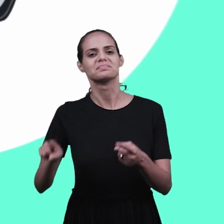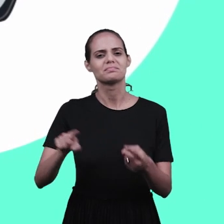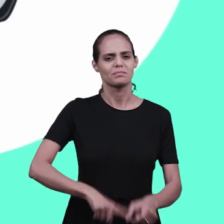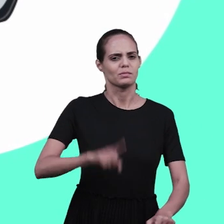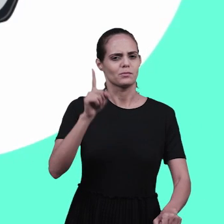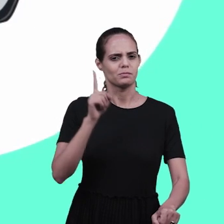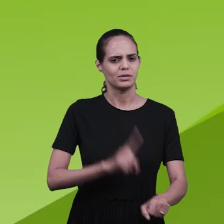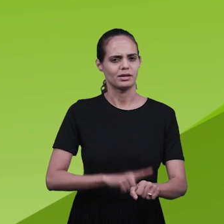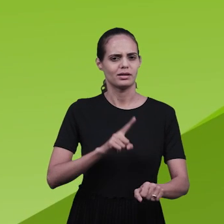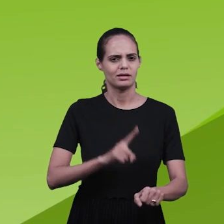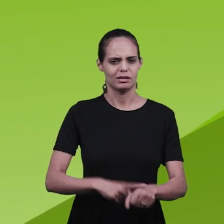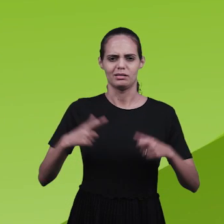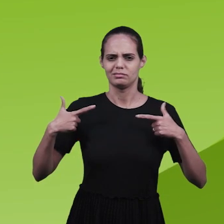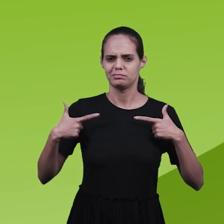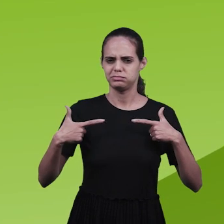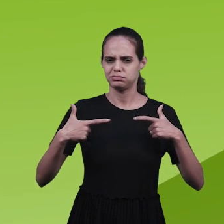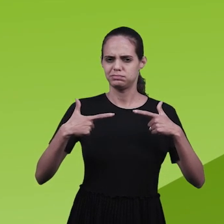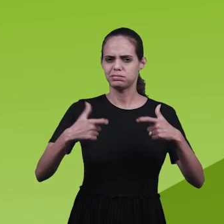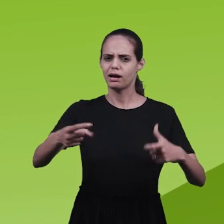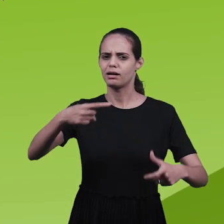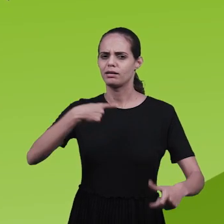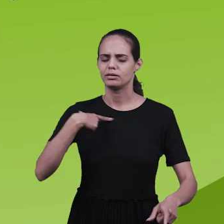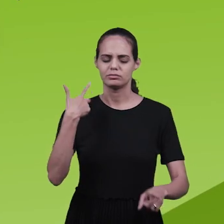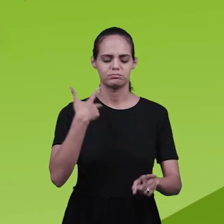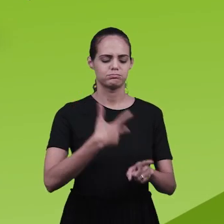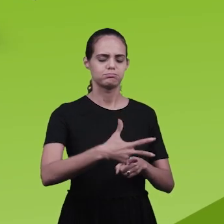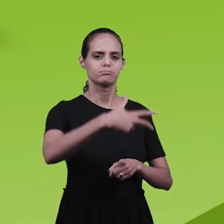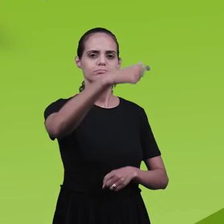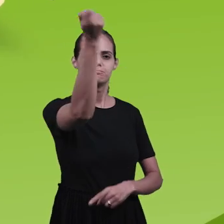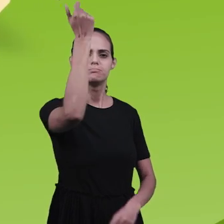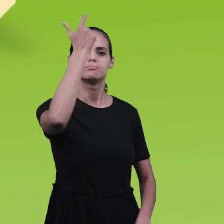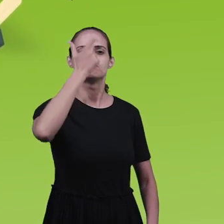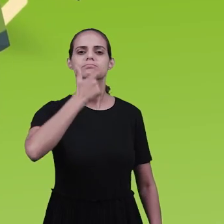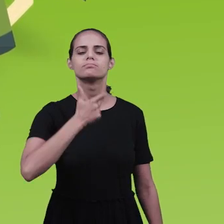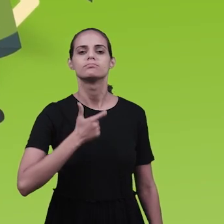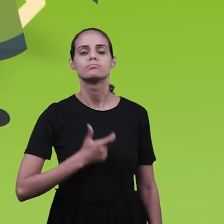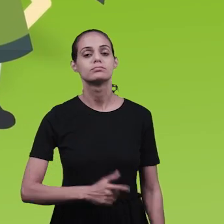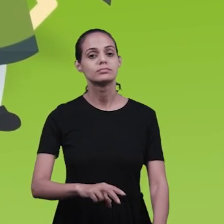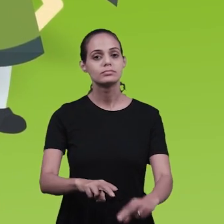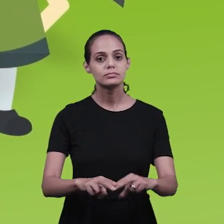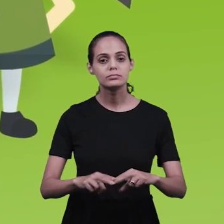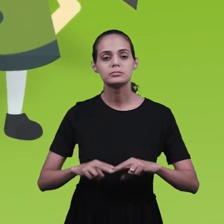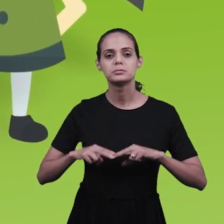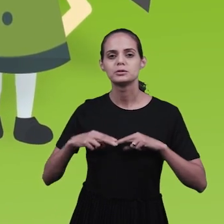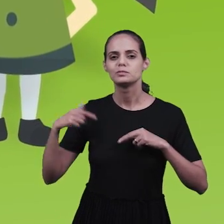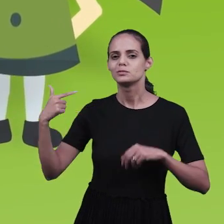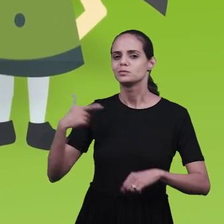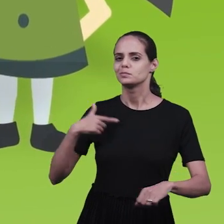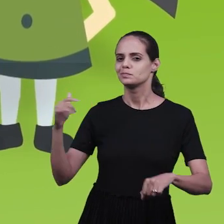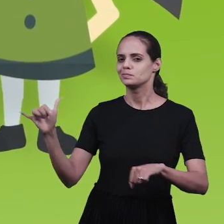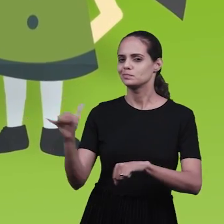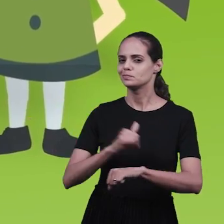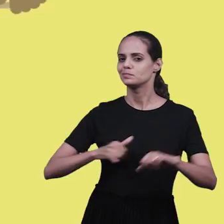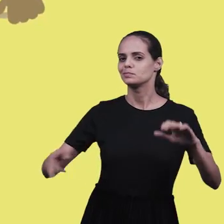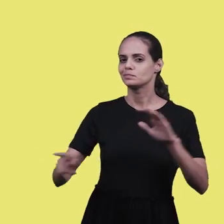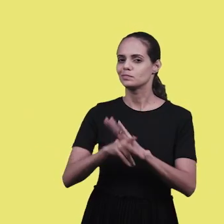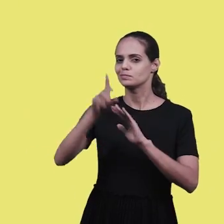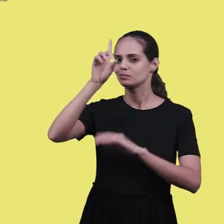Deus. Nas batalhas sou vencedor, uso as